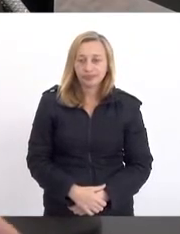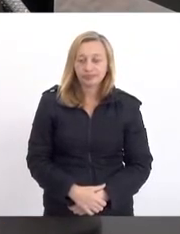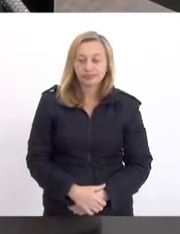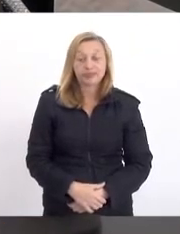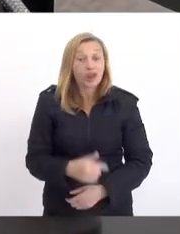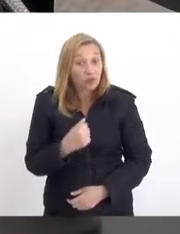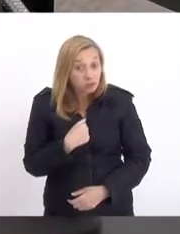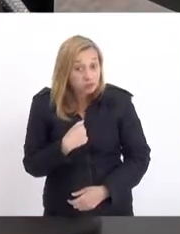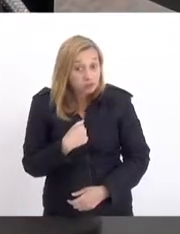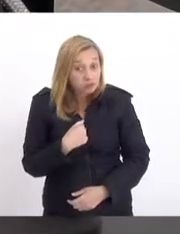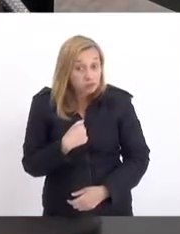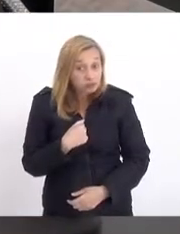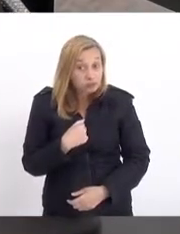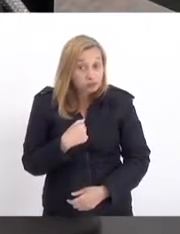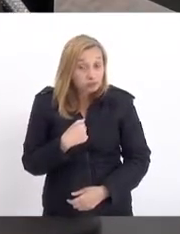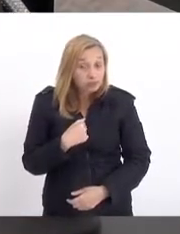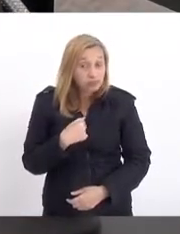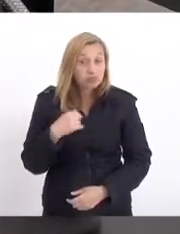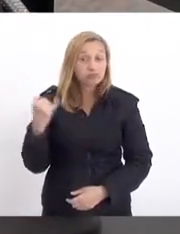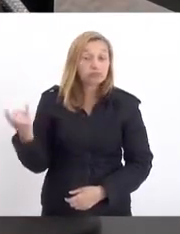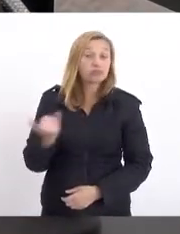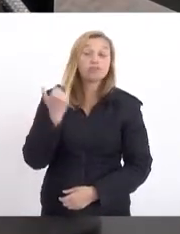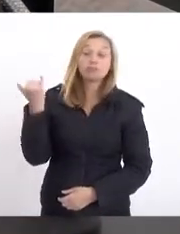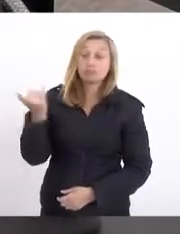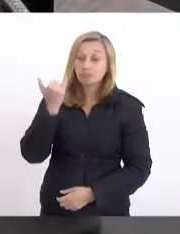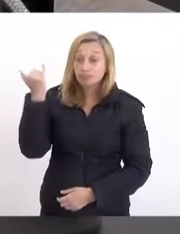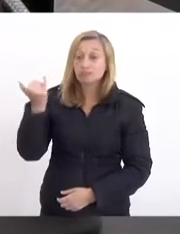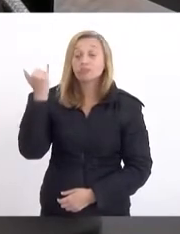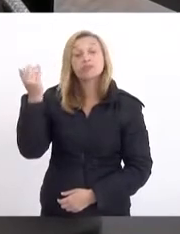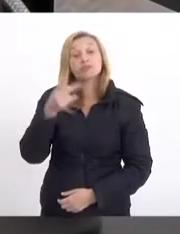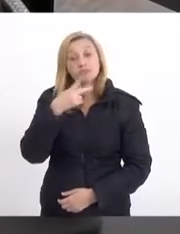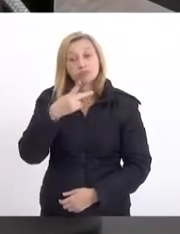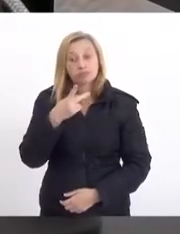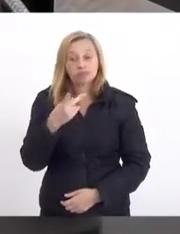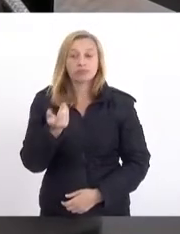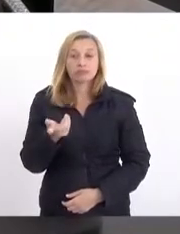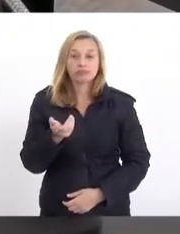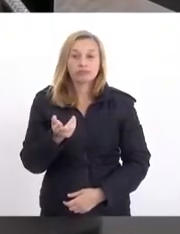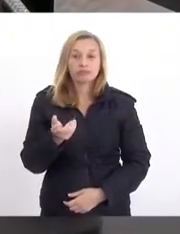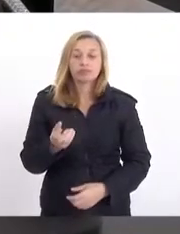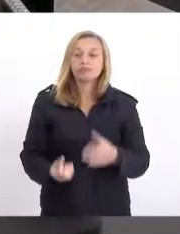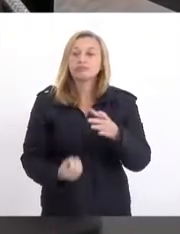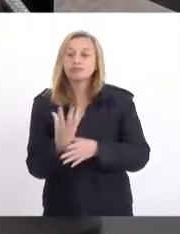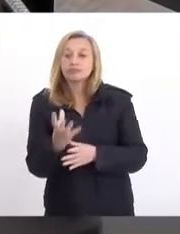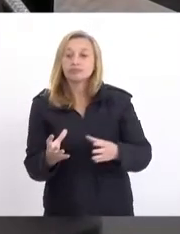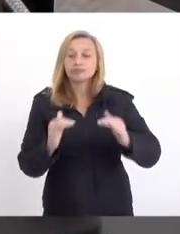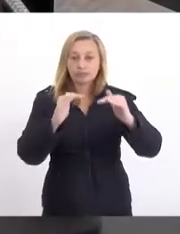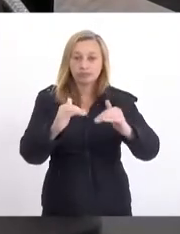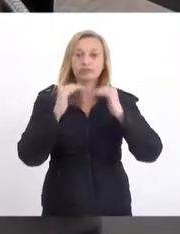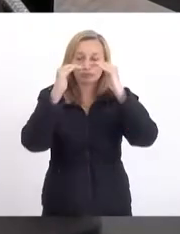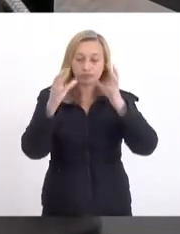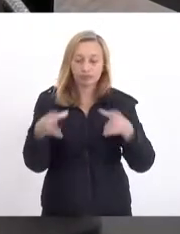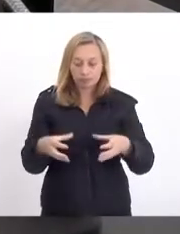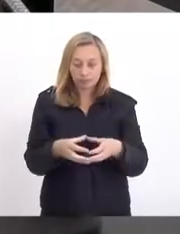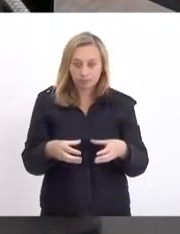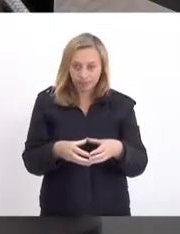Eu considero importantíssimo a existência dessa subcomissão.